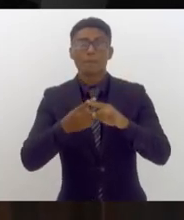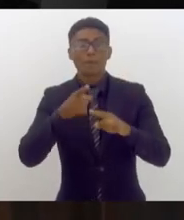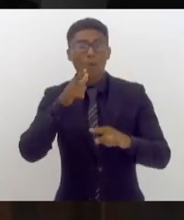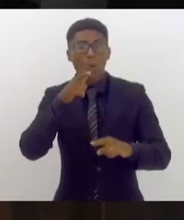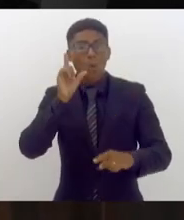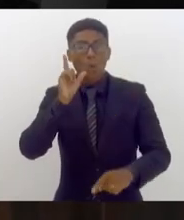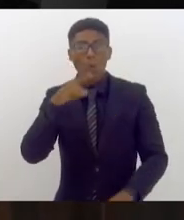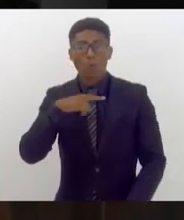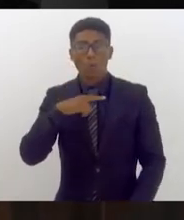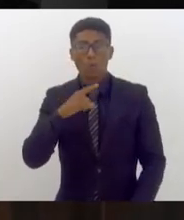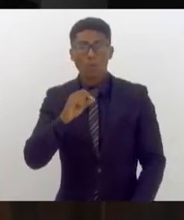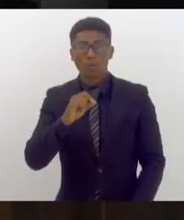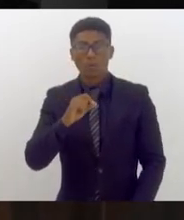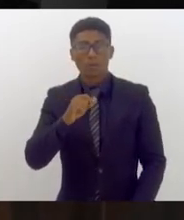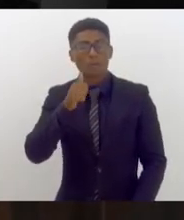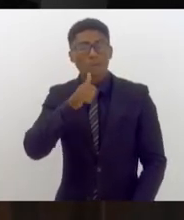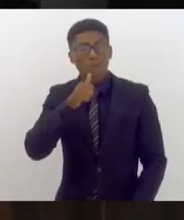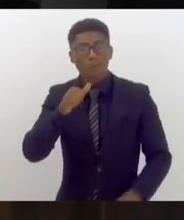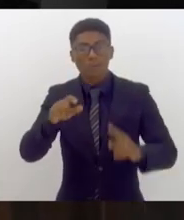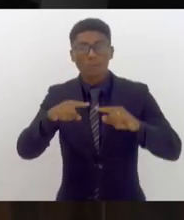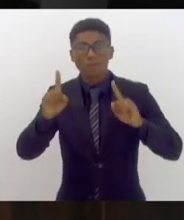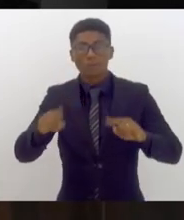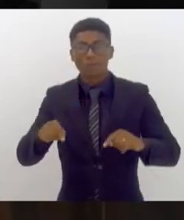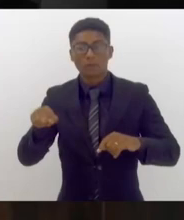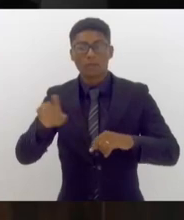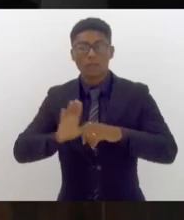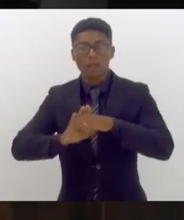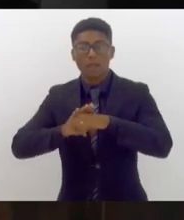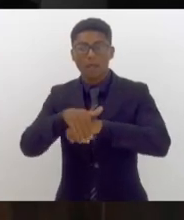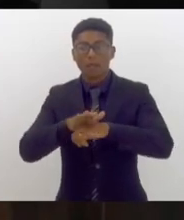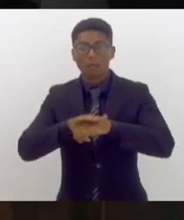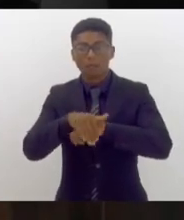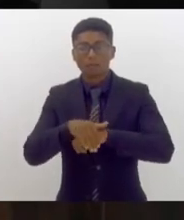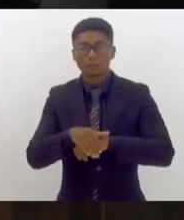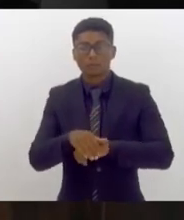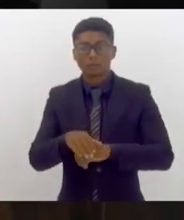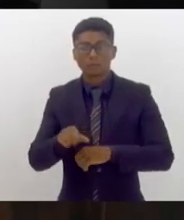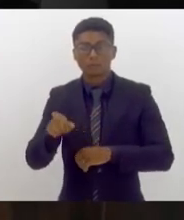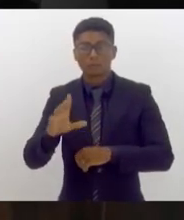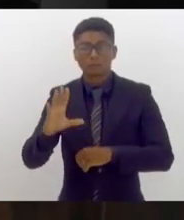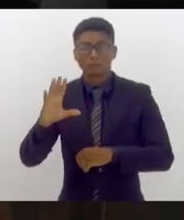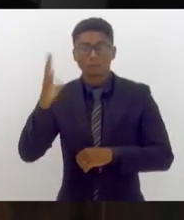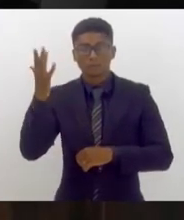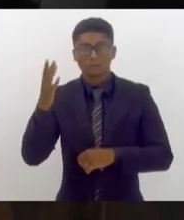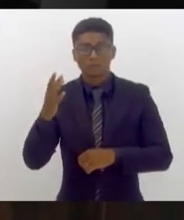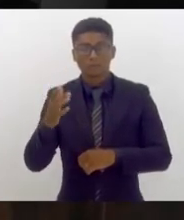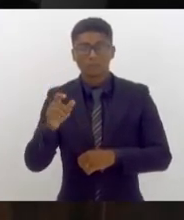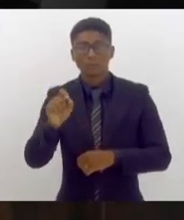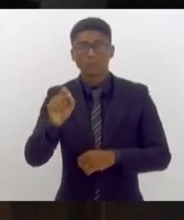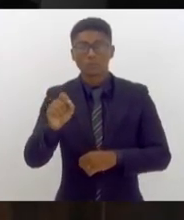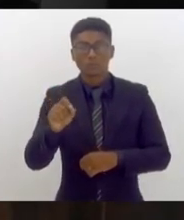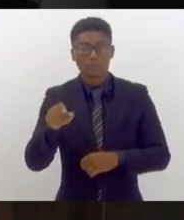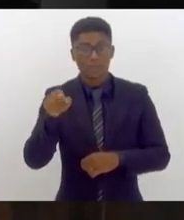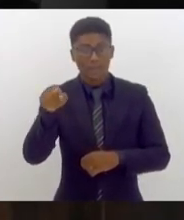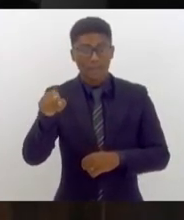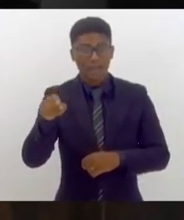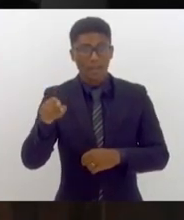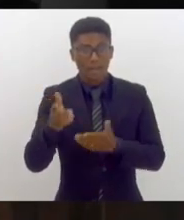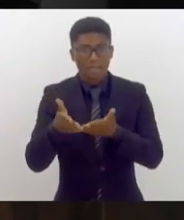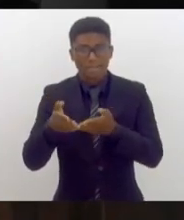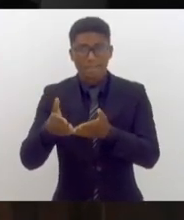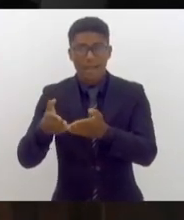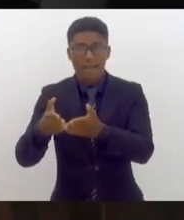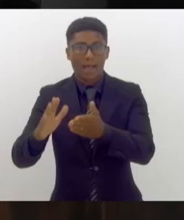teve uma funcionária da casa, no período da noite, saindo, que foi praticamente conduzida das barcas aqui com canivete nas costas.